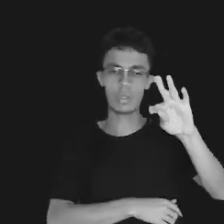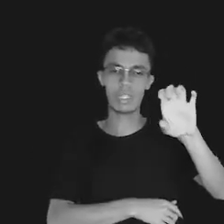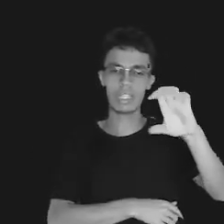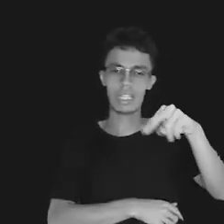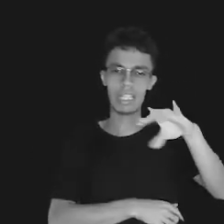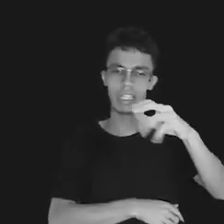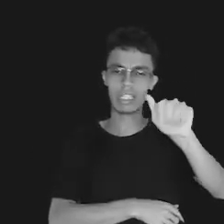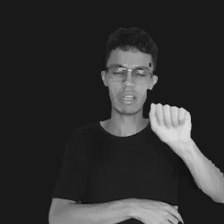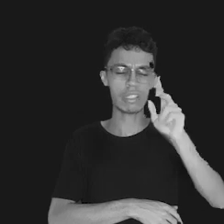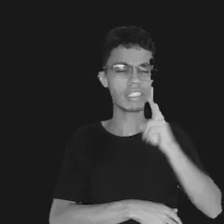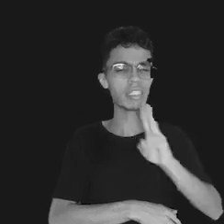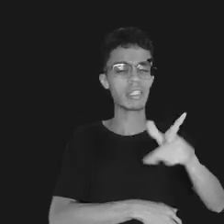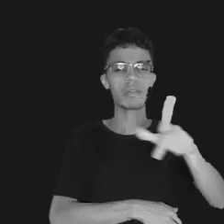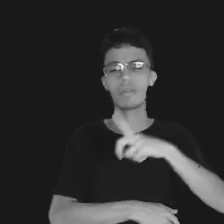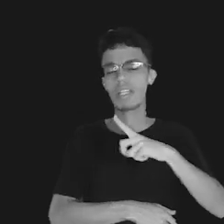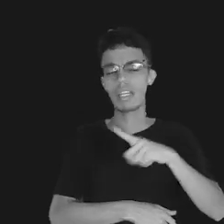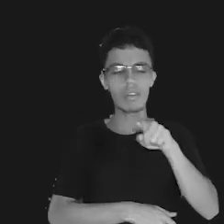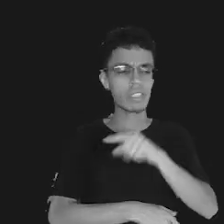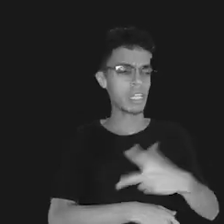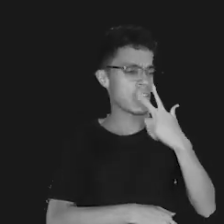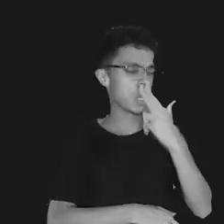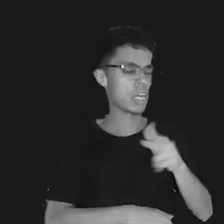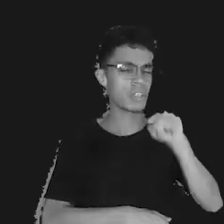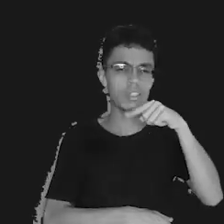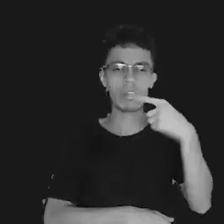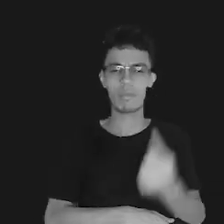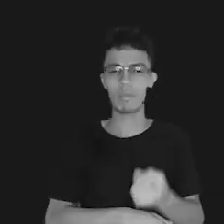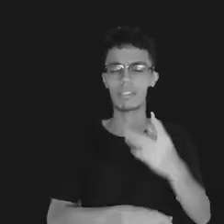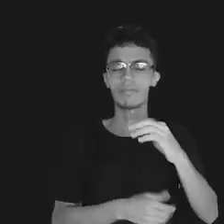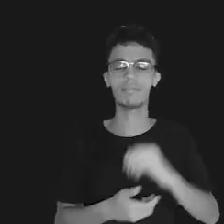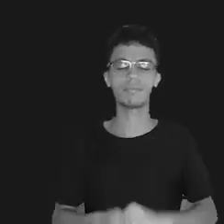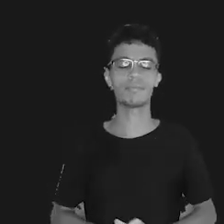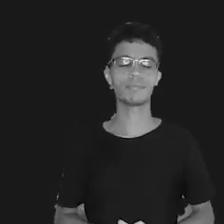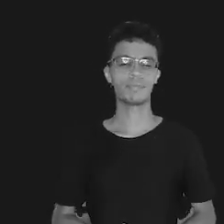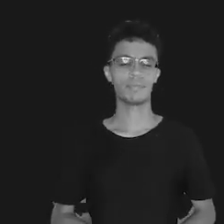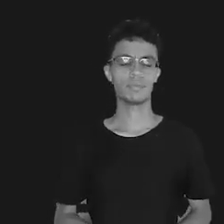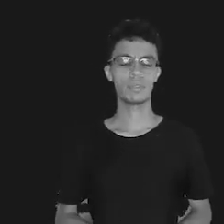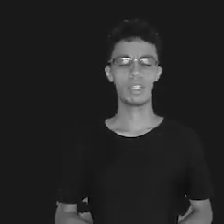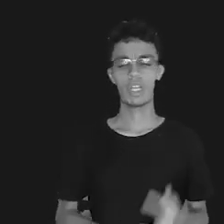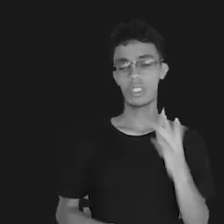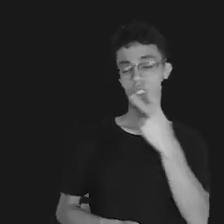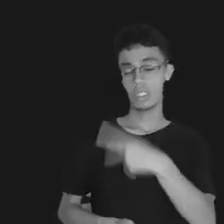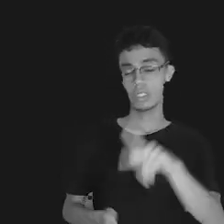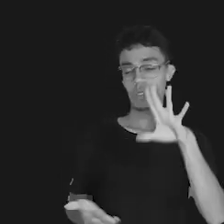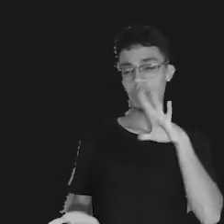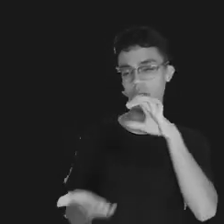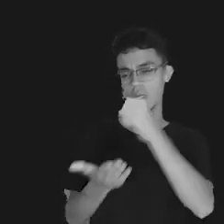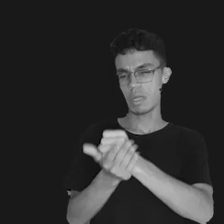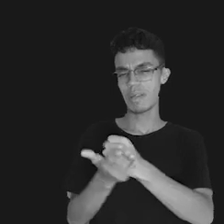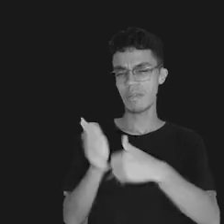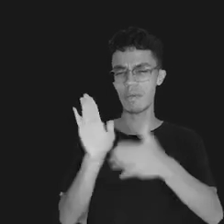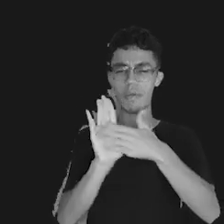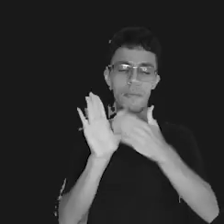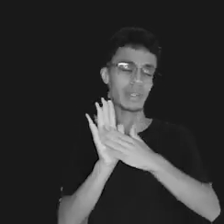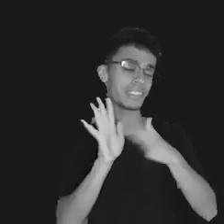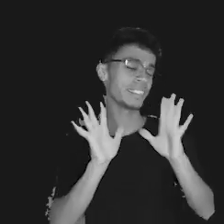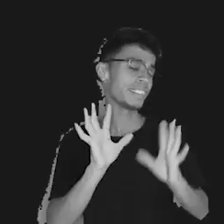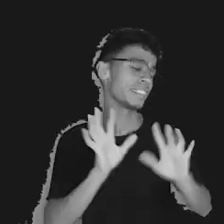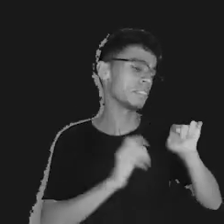sempre. Você acha? E depois, esse seu tratado pode gerar